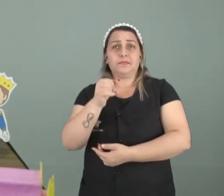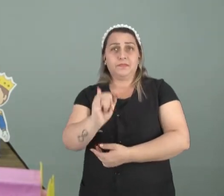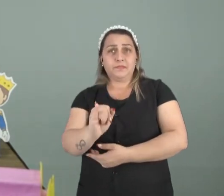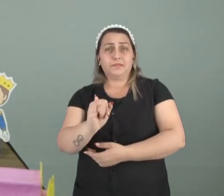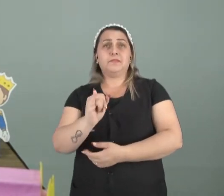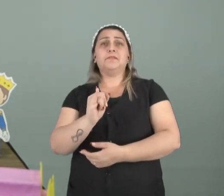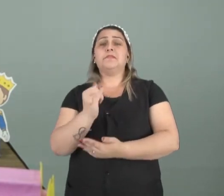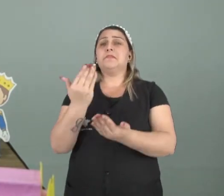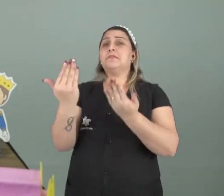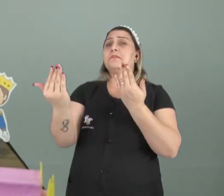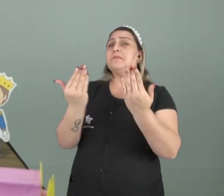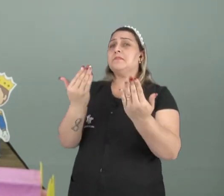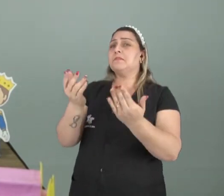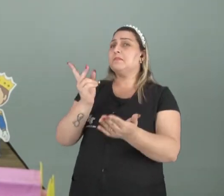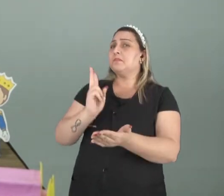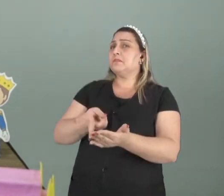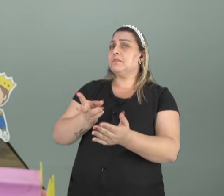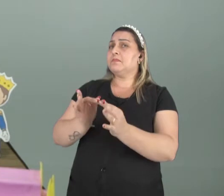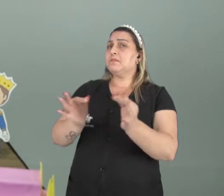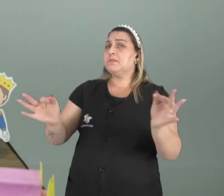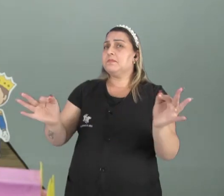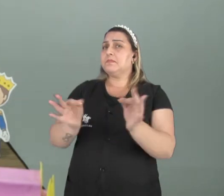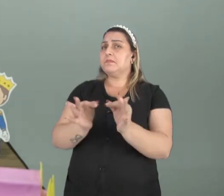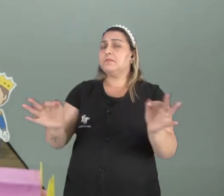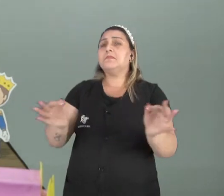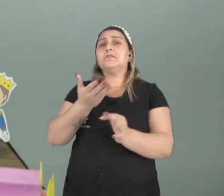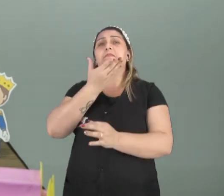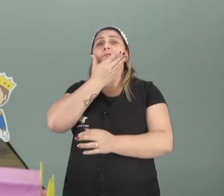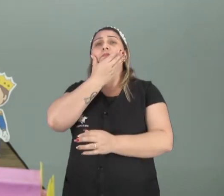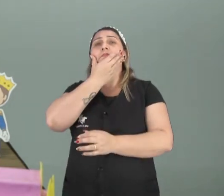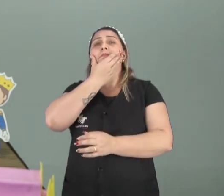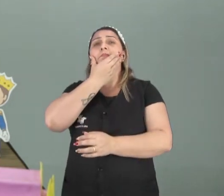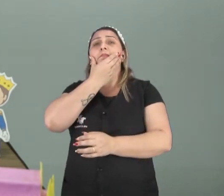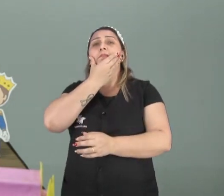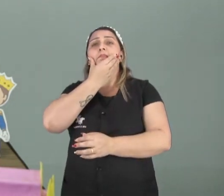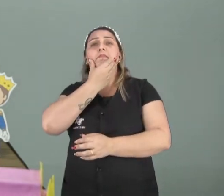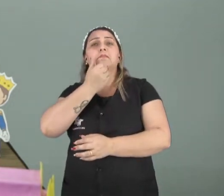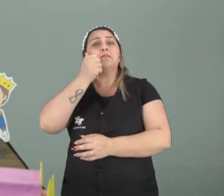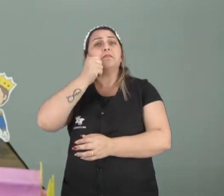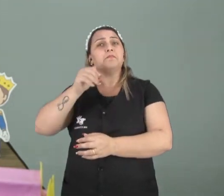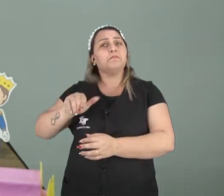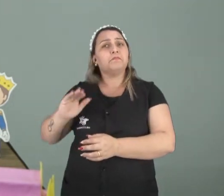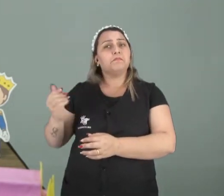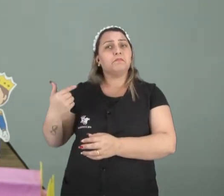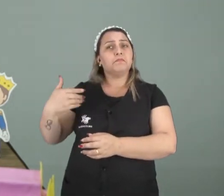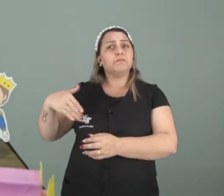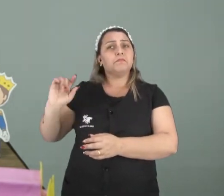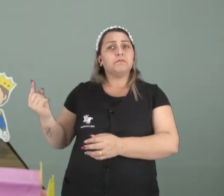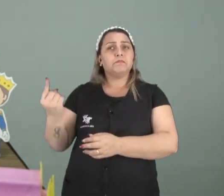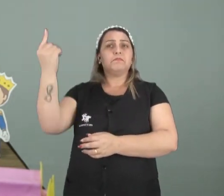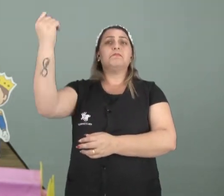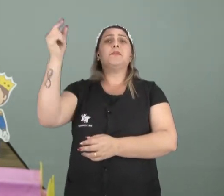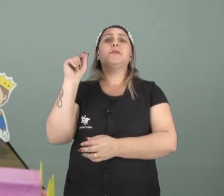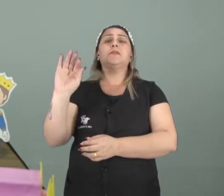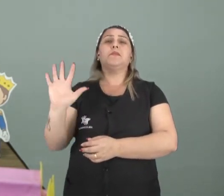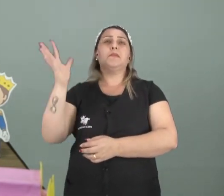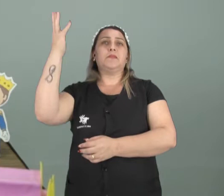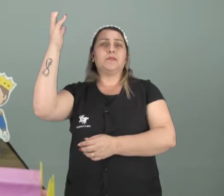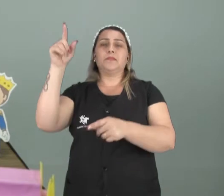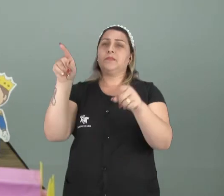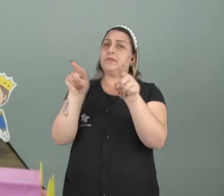for comparar a minha mesma medida com de uma pessoa que seja bem mais alta, o que vai acontecer? Esta